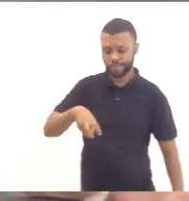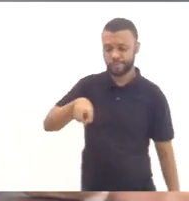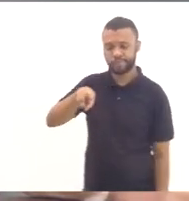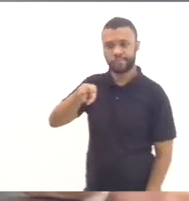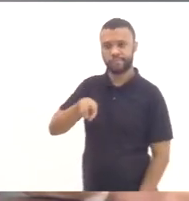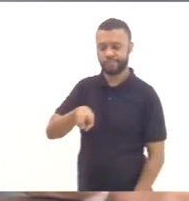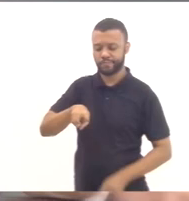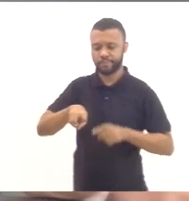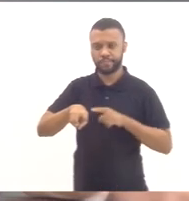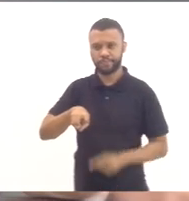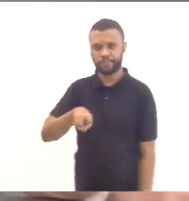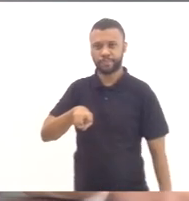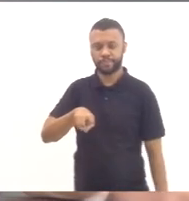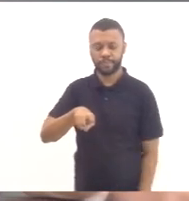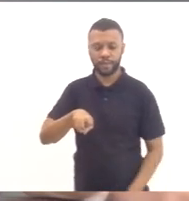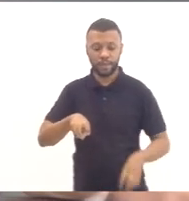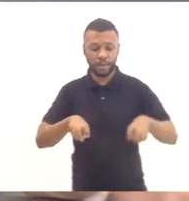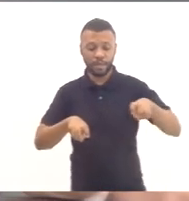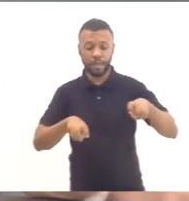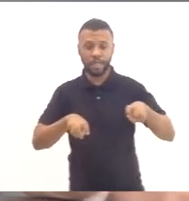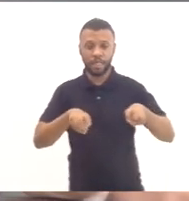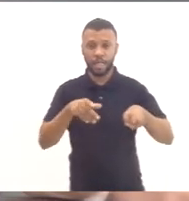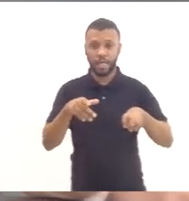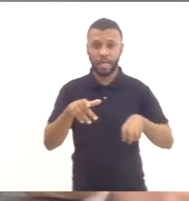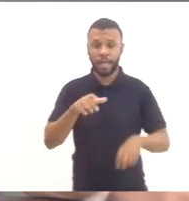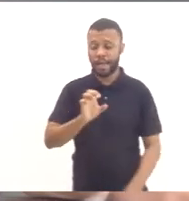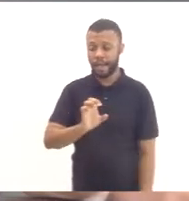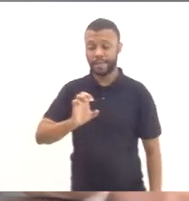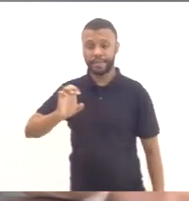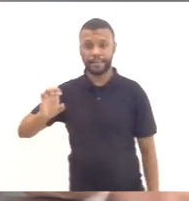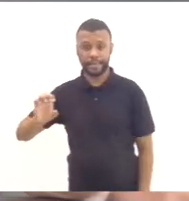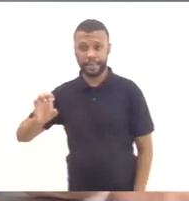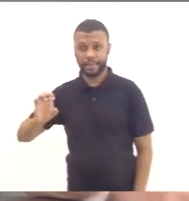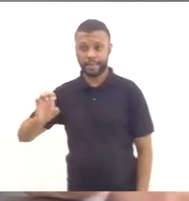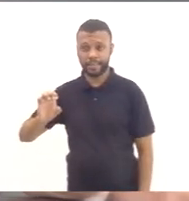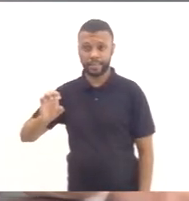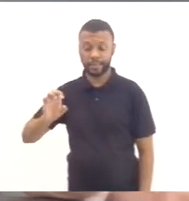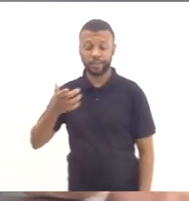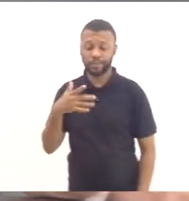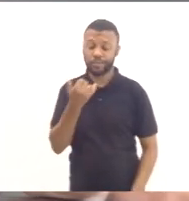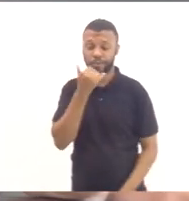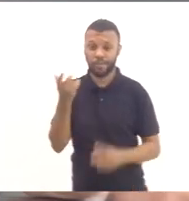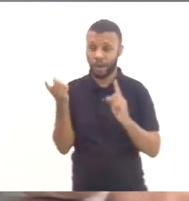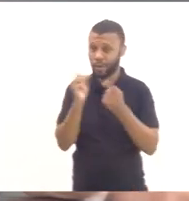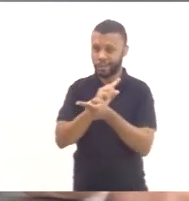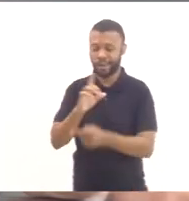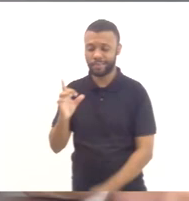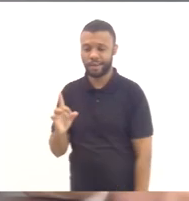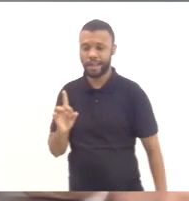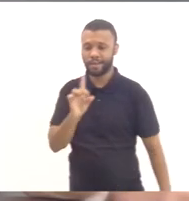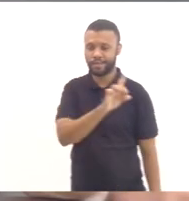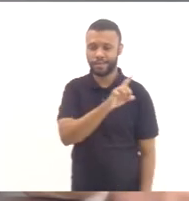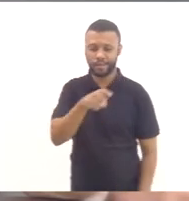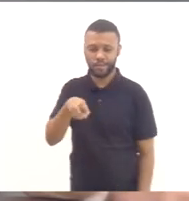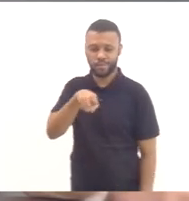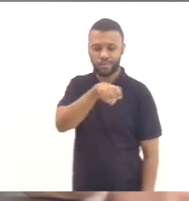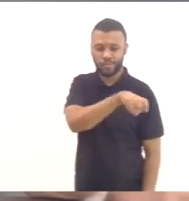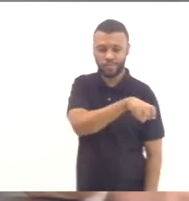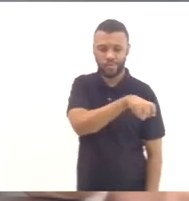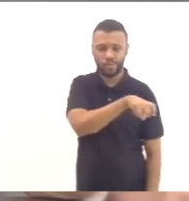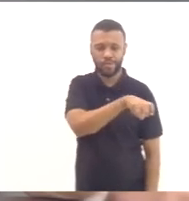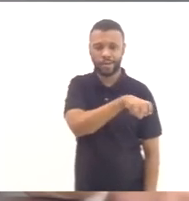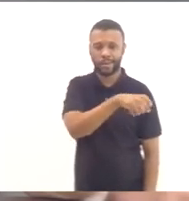à esquerda de quem está aliás à direita de quem está de frente para a mesa